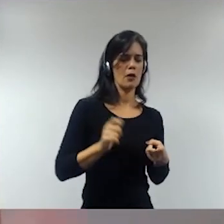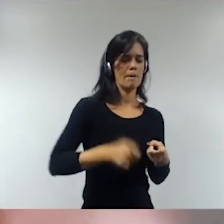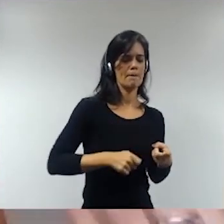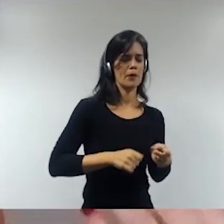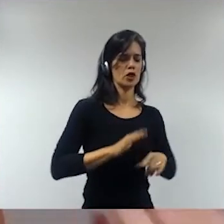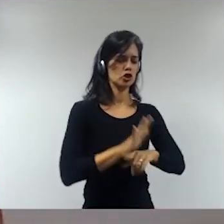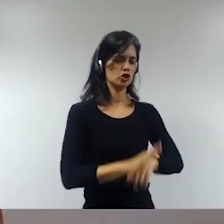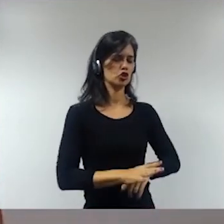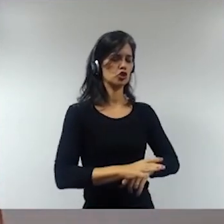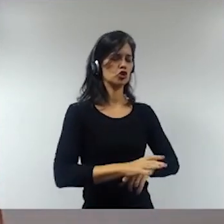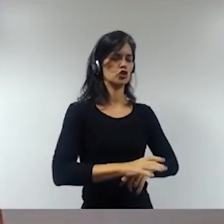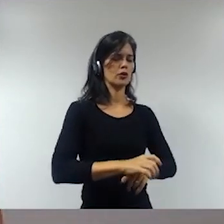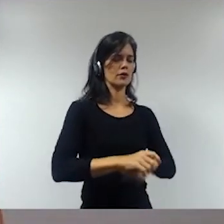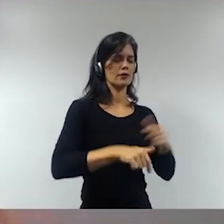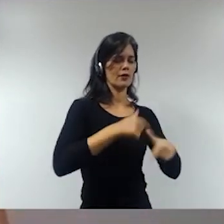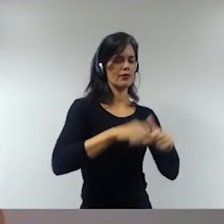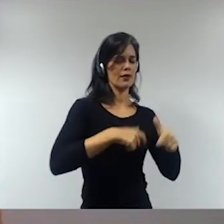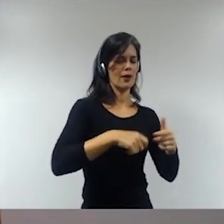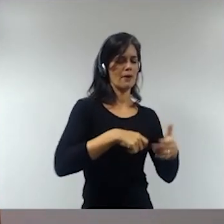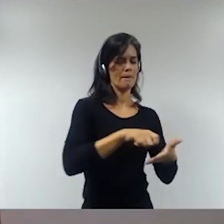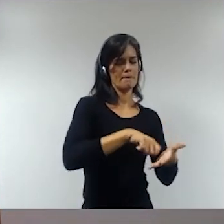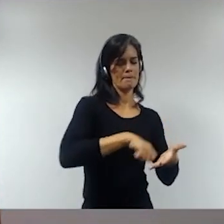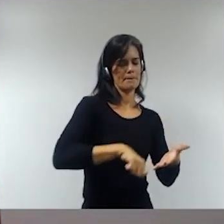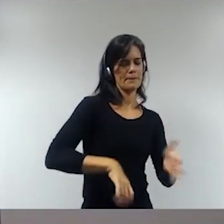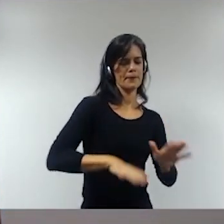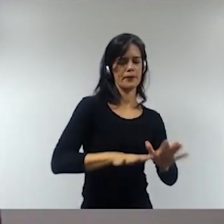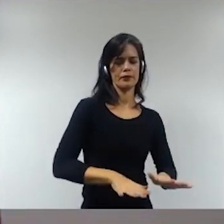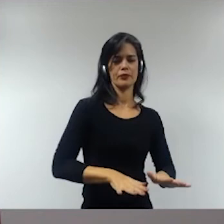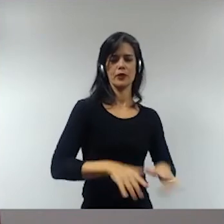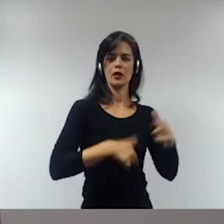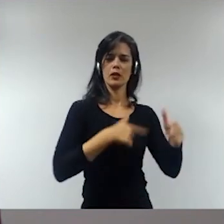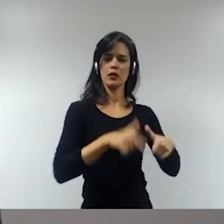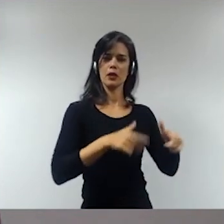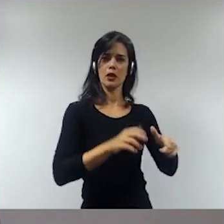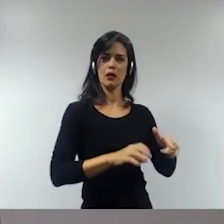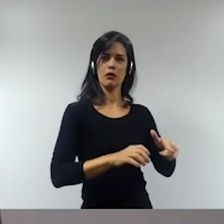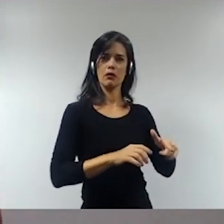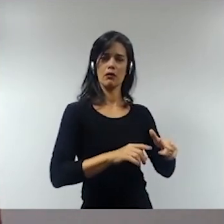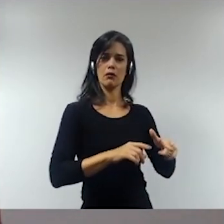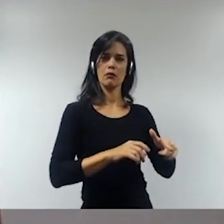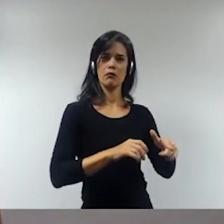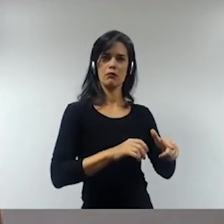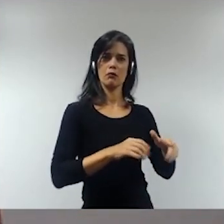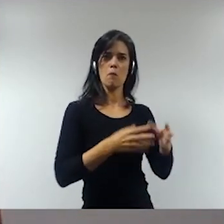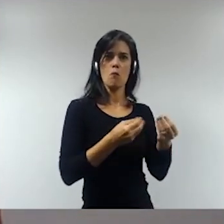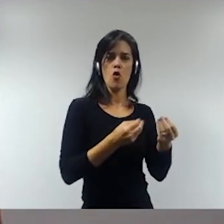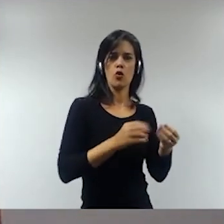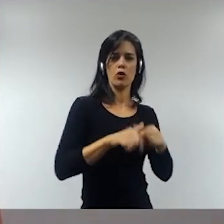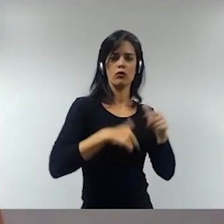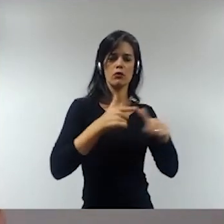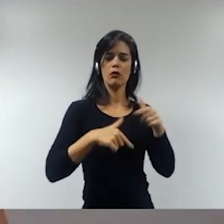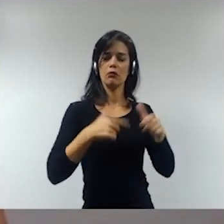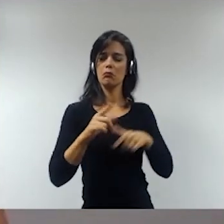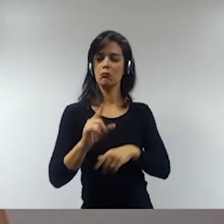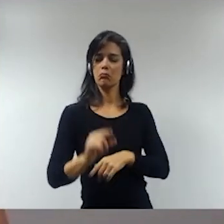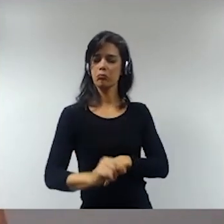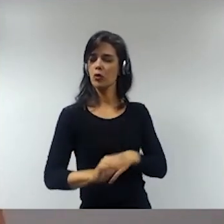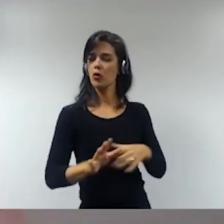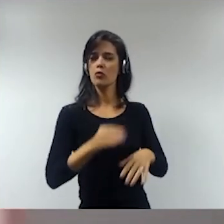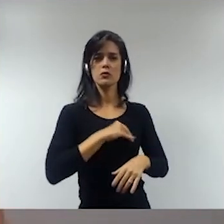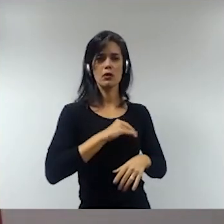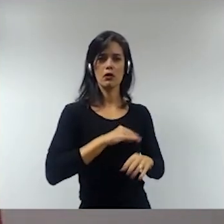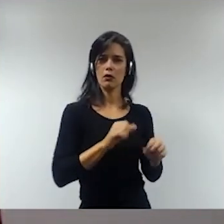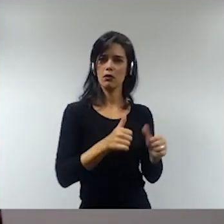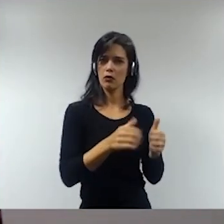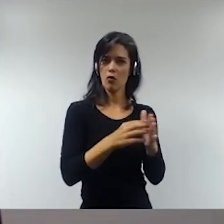escola, porque trabalhe ele muito ou trabalhe ele pouco, o salário dele está na conta no final do mês. Então, até